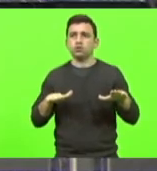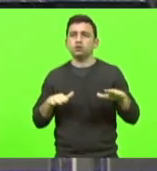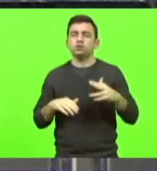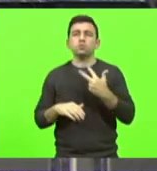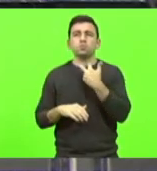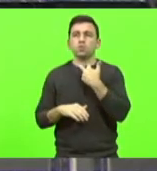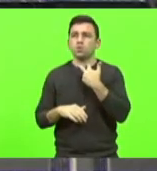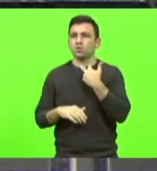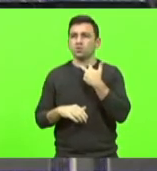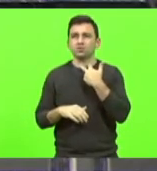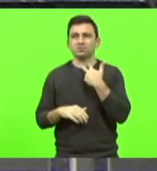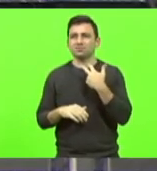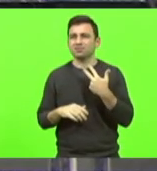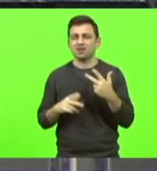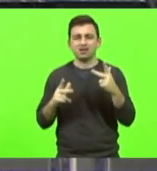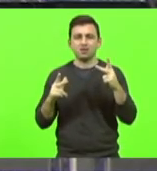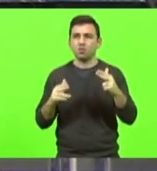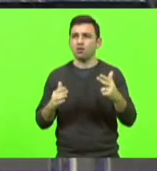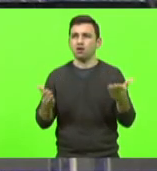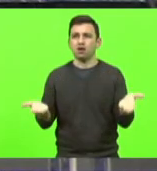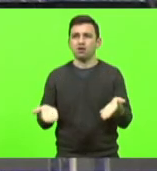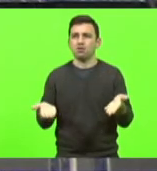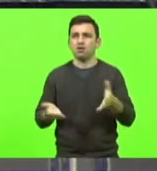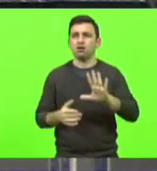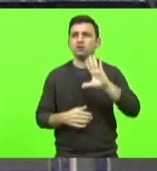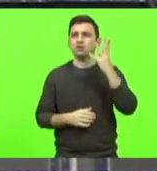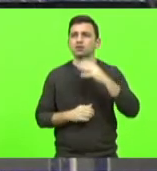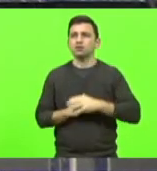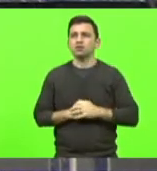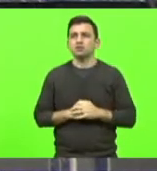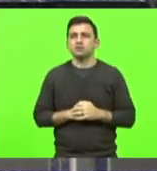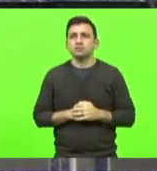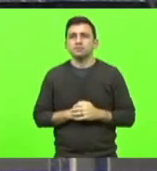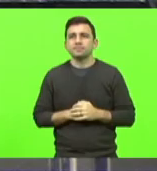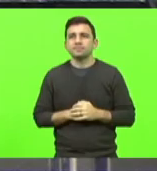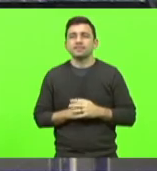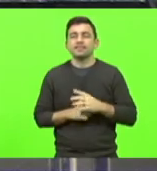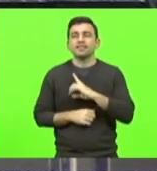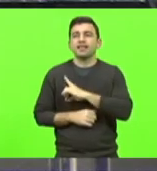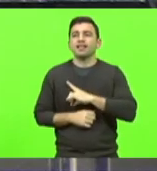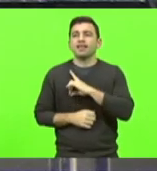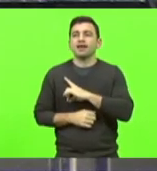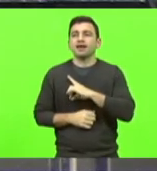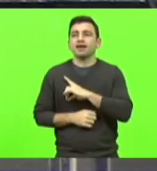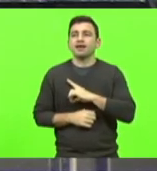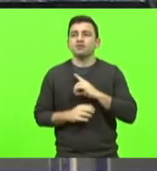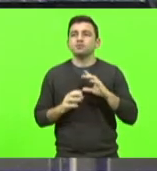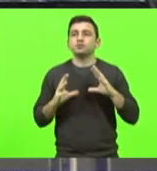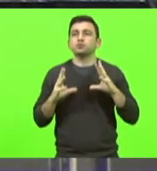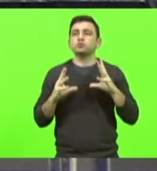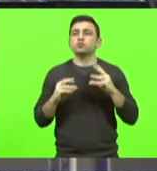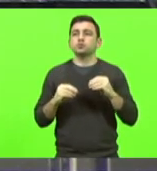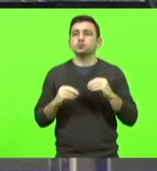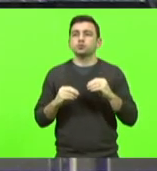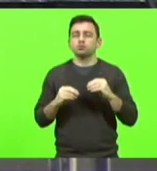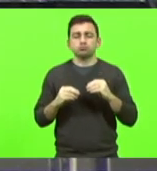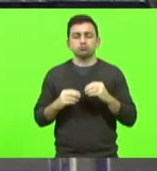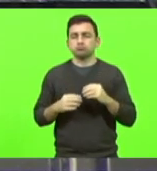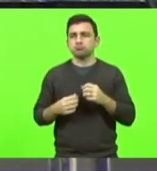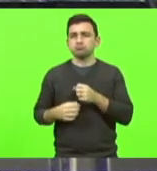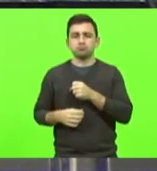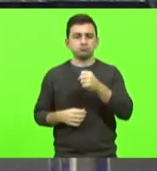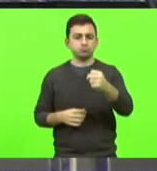acontecer o que nós estamos vivendo Hoje os delegados todos colocaram seus cargos à disposição